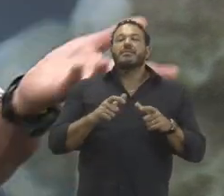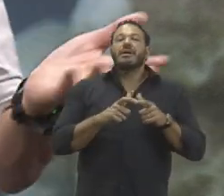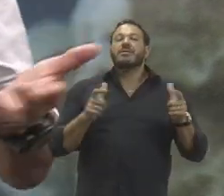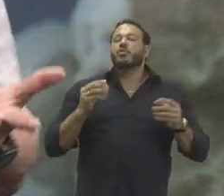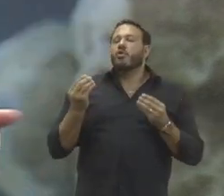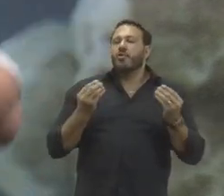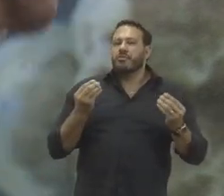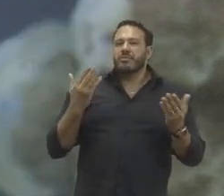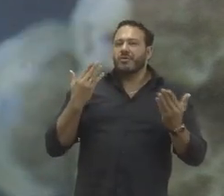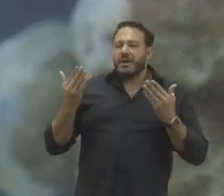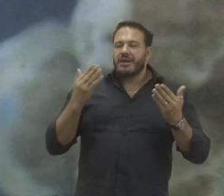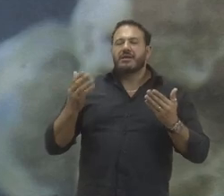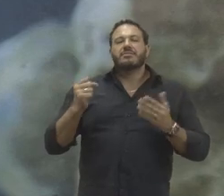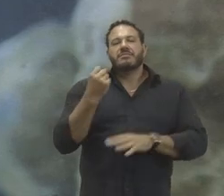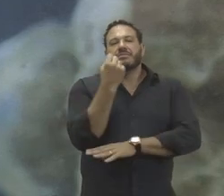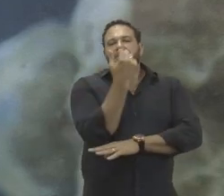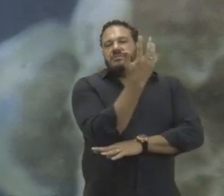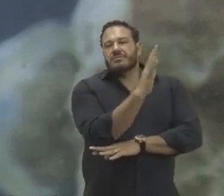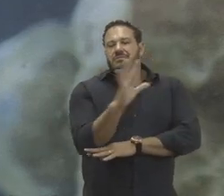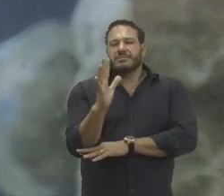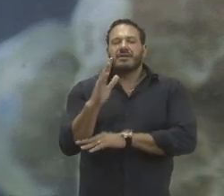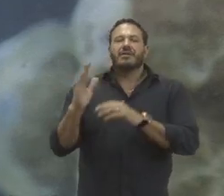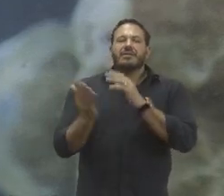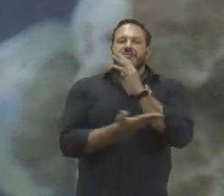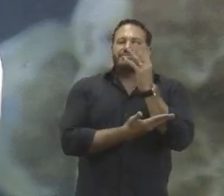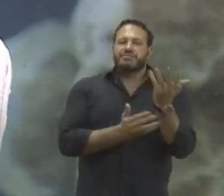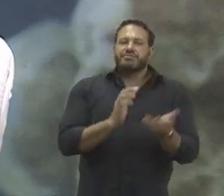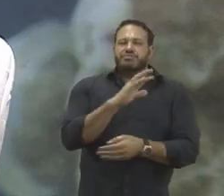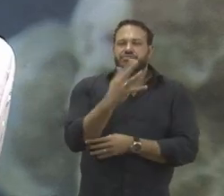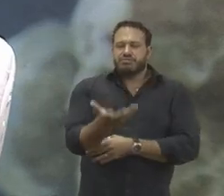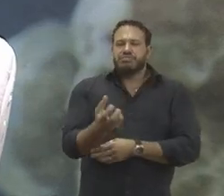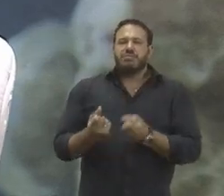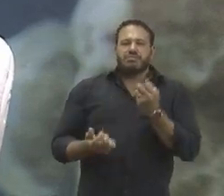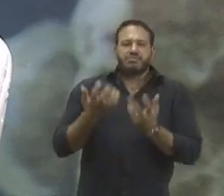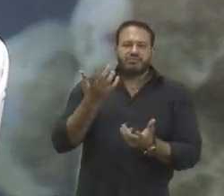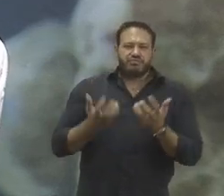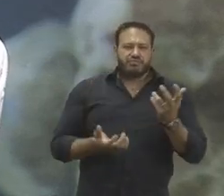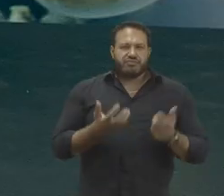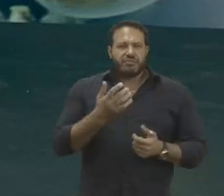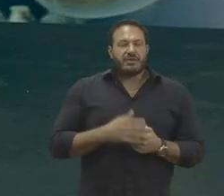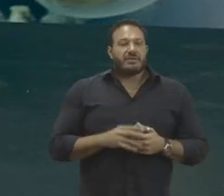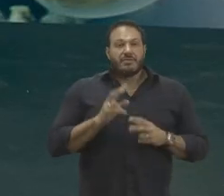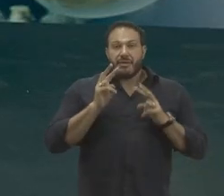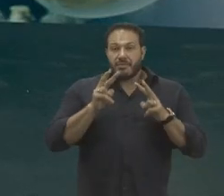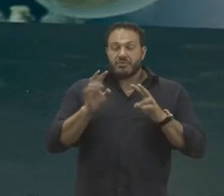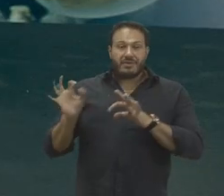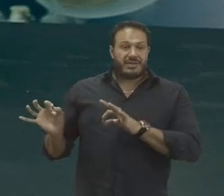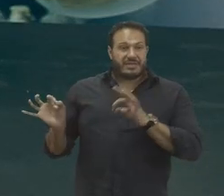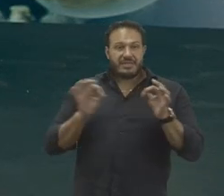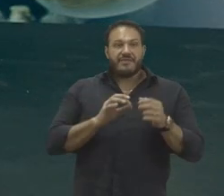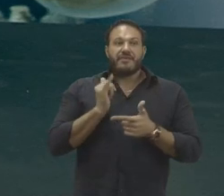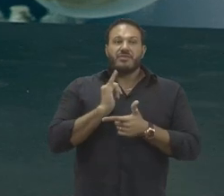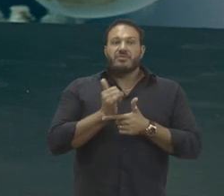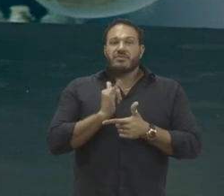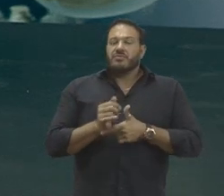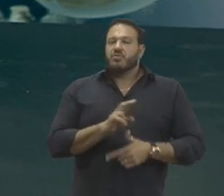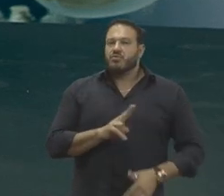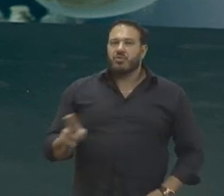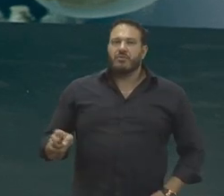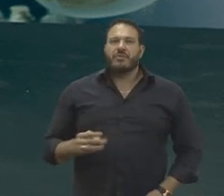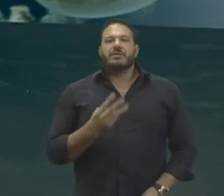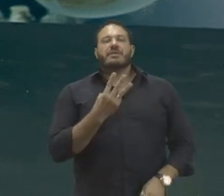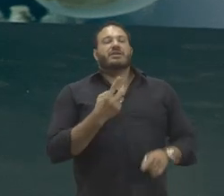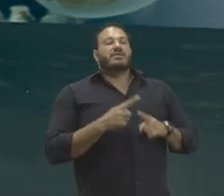desmatamento queimada Estamos vendo aí estamos respirando né Ernesto então para quem quiser ver o documentário ele se chama três vezes